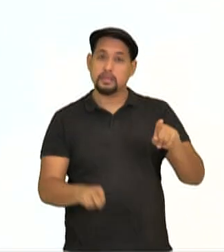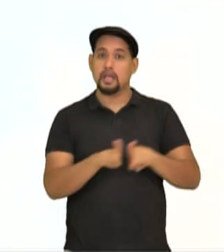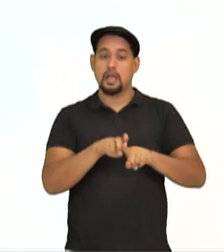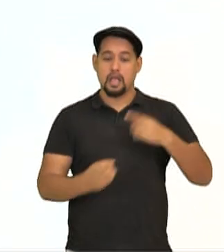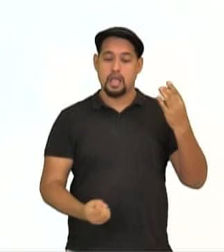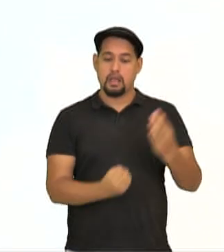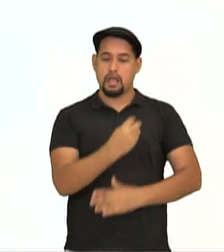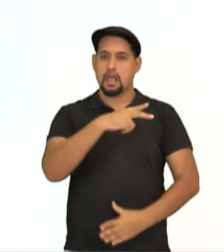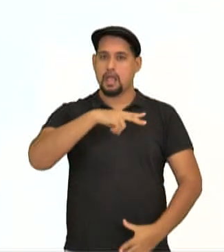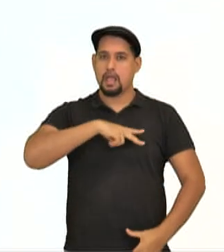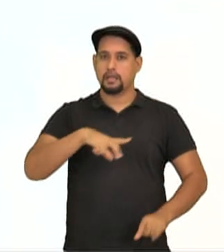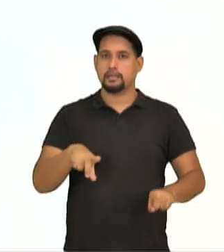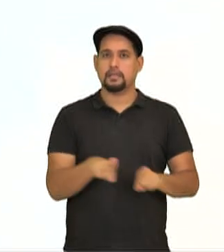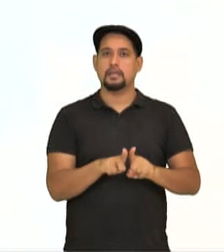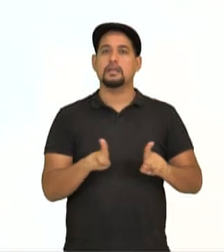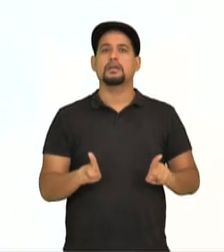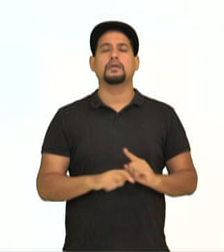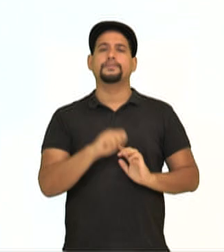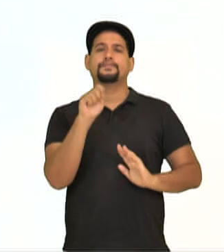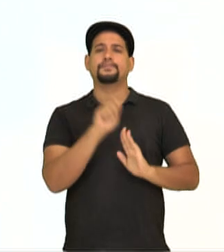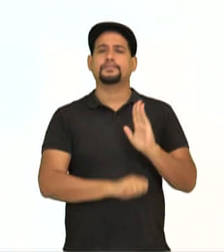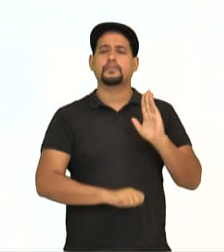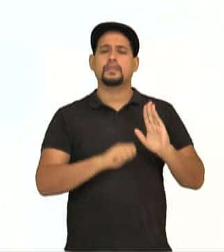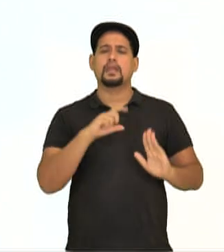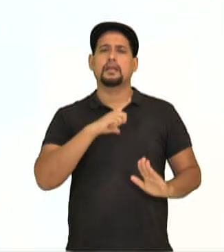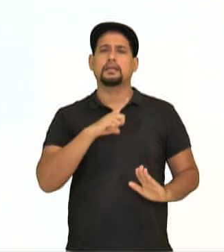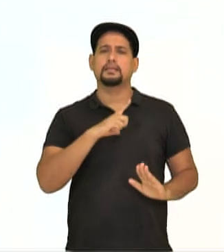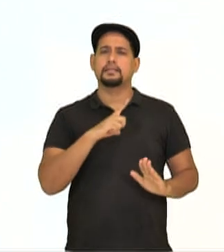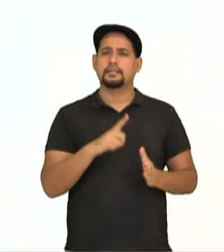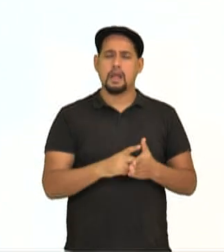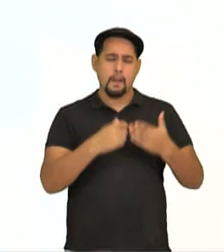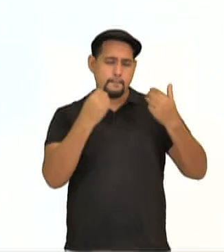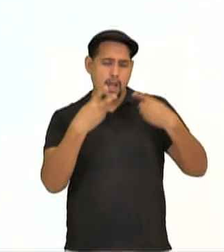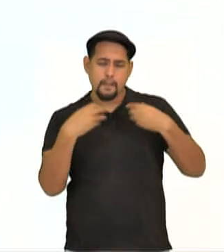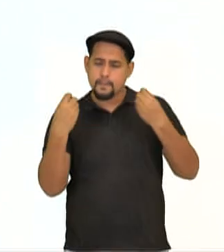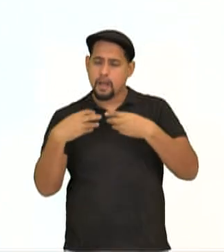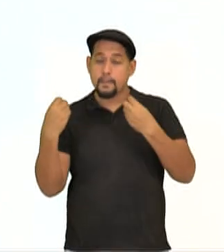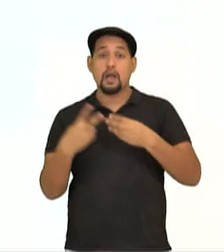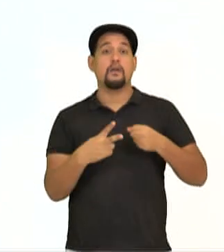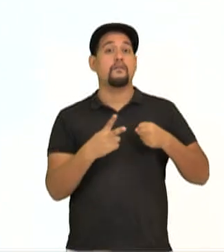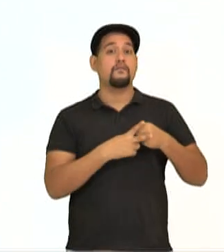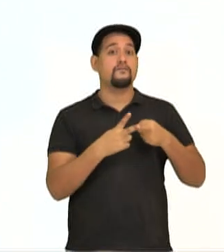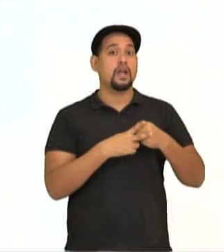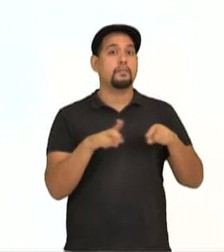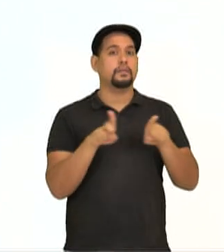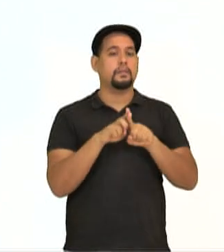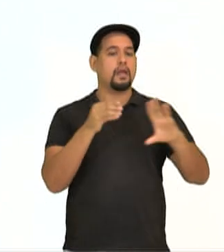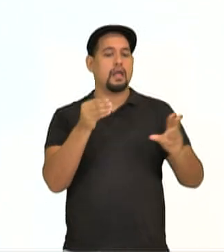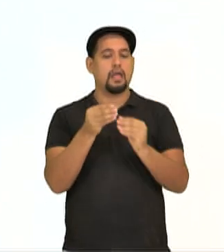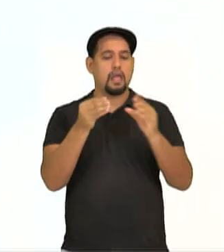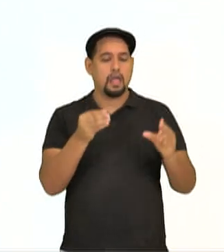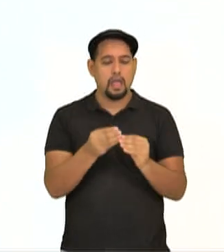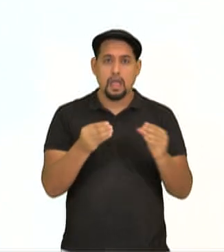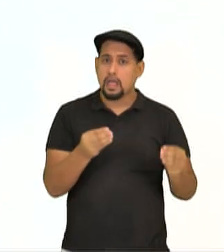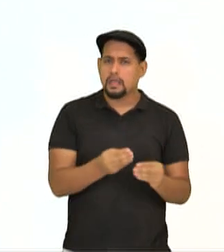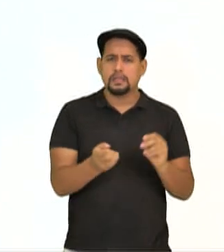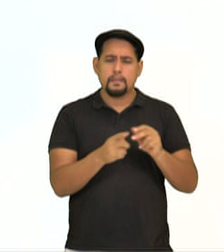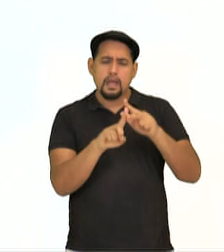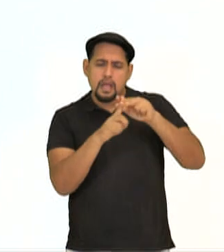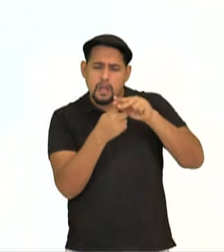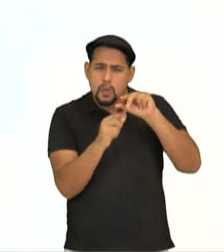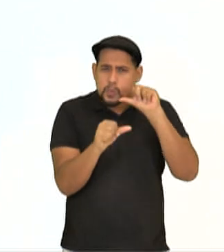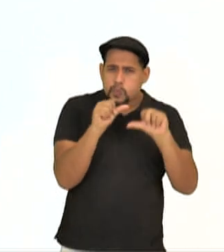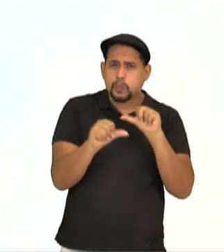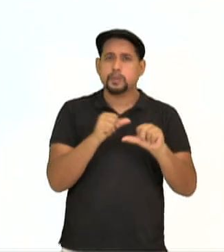produção própria os termos constitutivos da oração, o verbo e seus complementos e